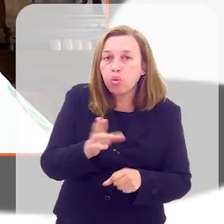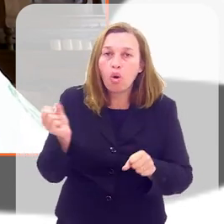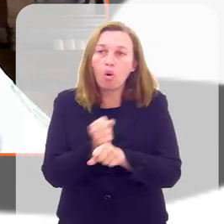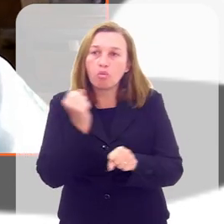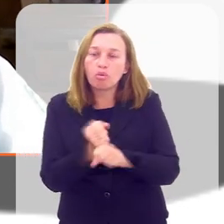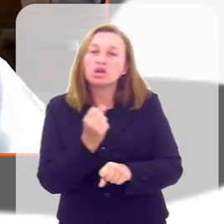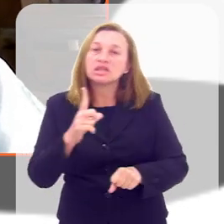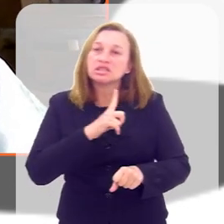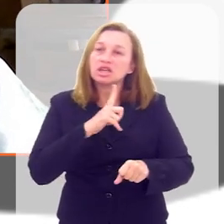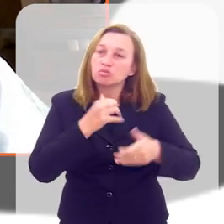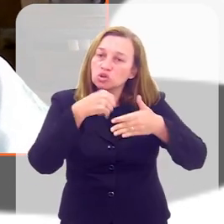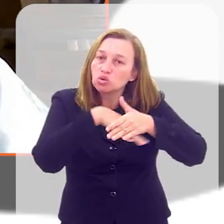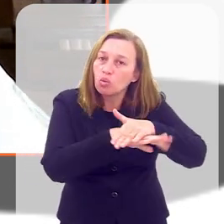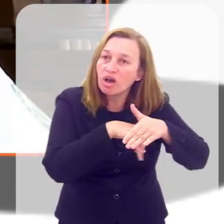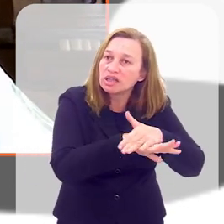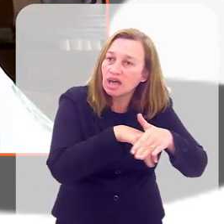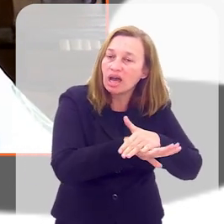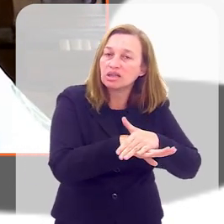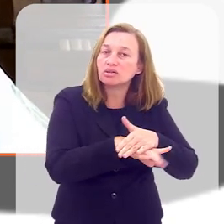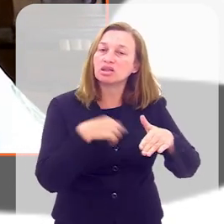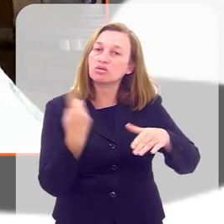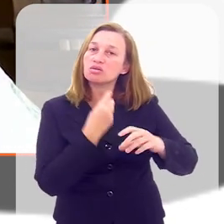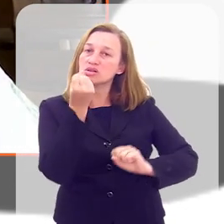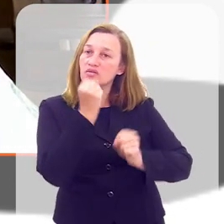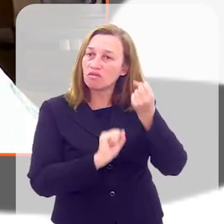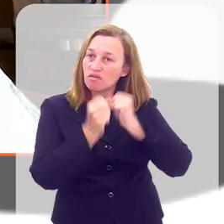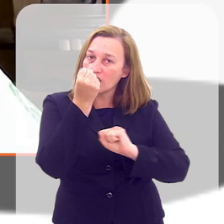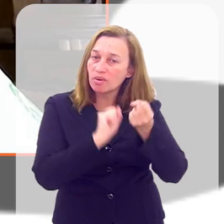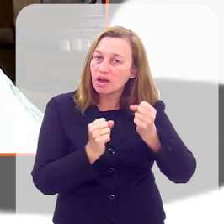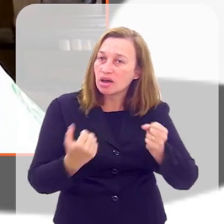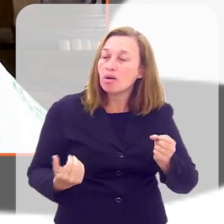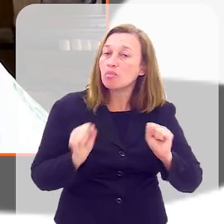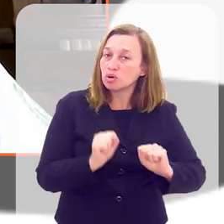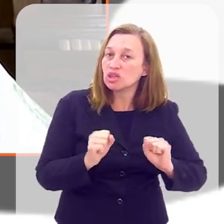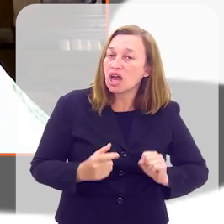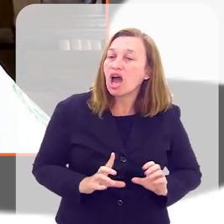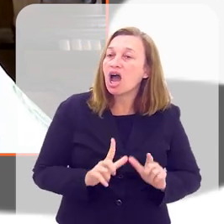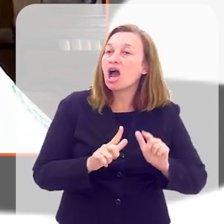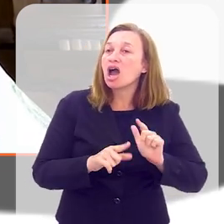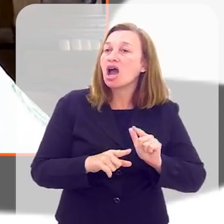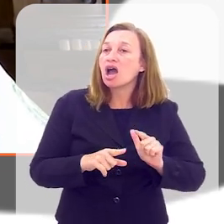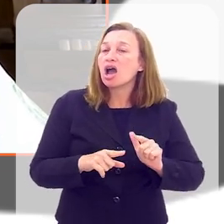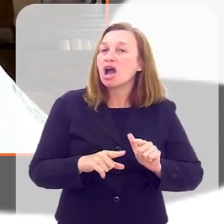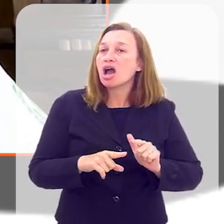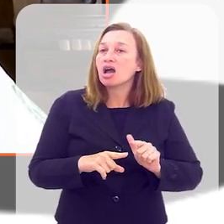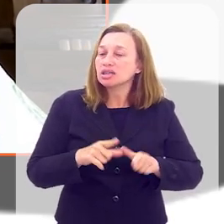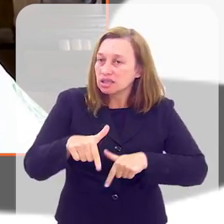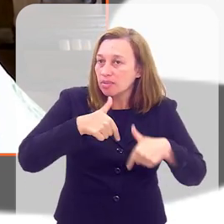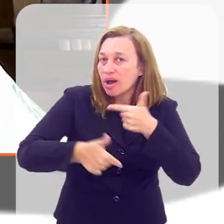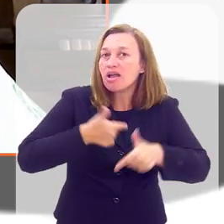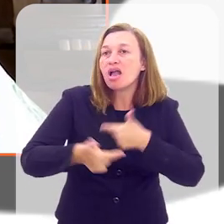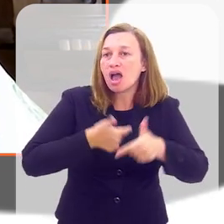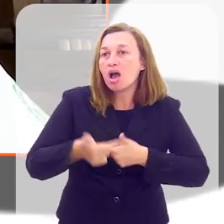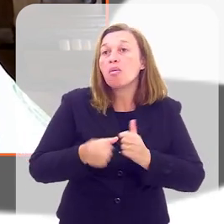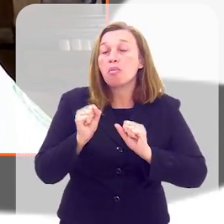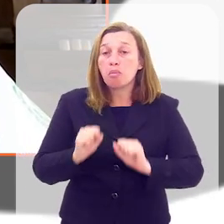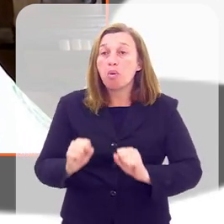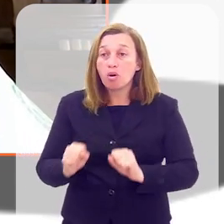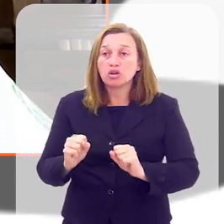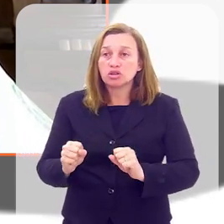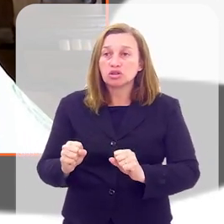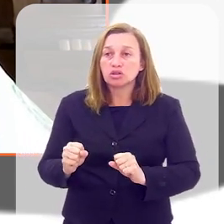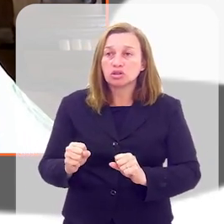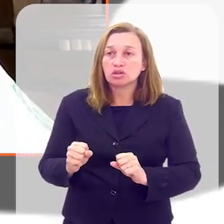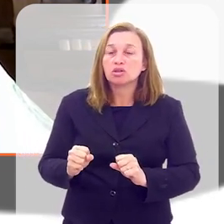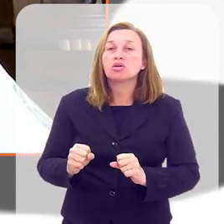a gente usa em obra né Nós temos estoque isso no nosso na nossa fábrica até para poder atender deu problema a gente atende na mesma hora